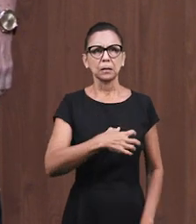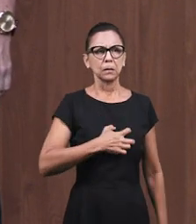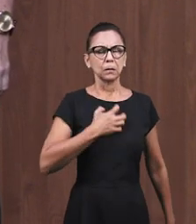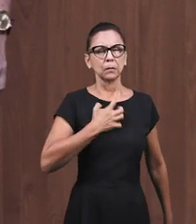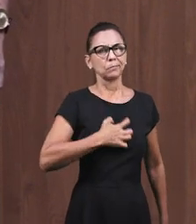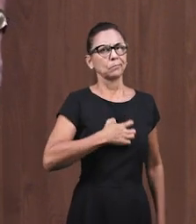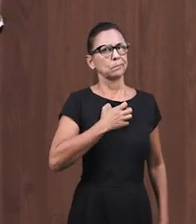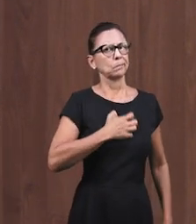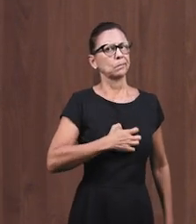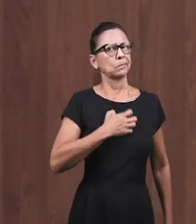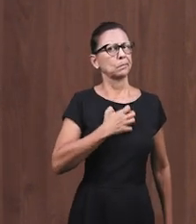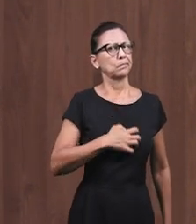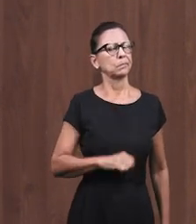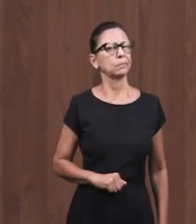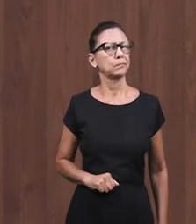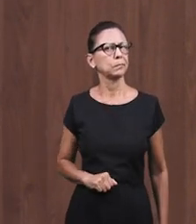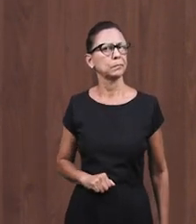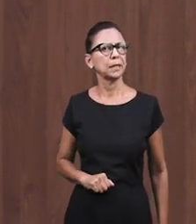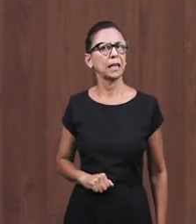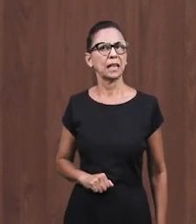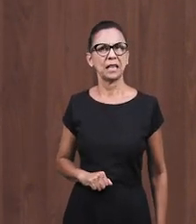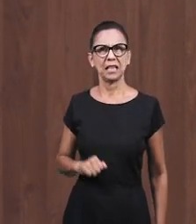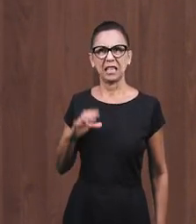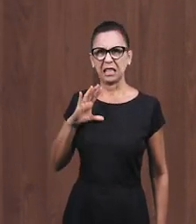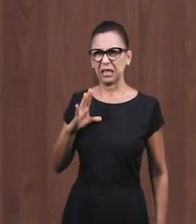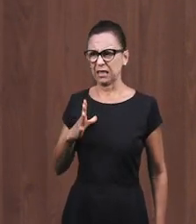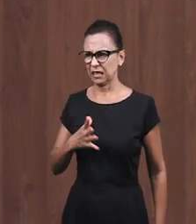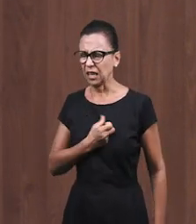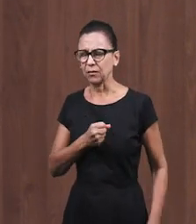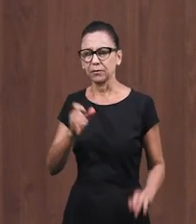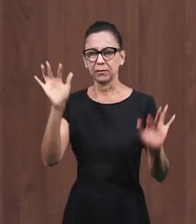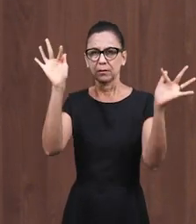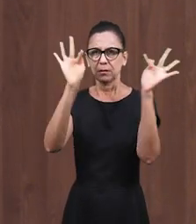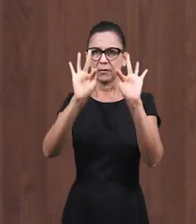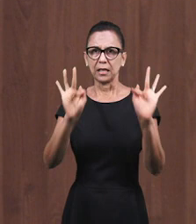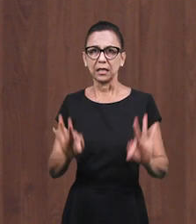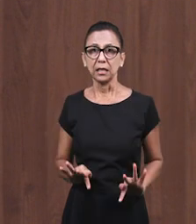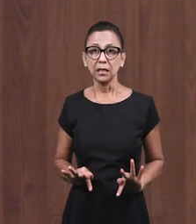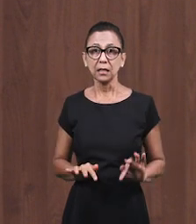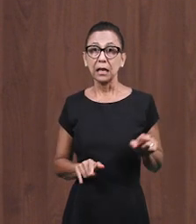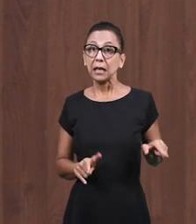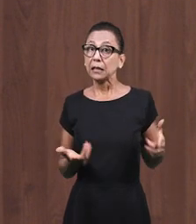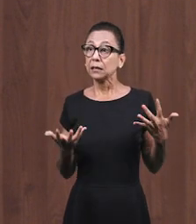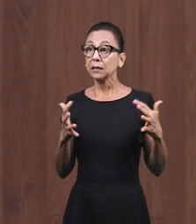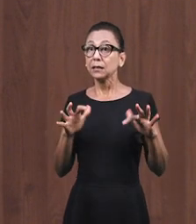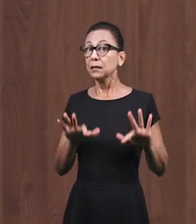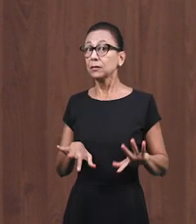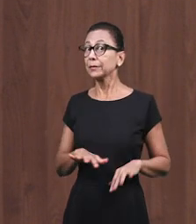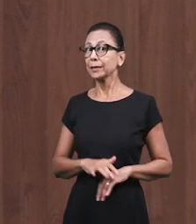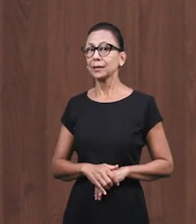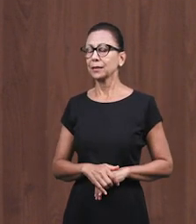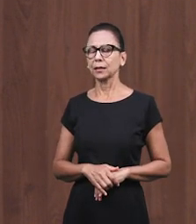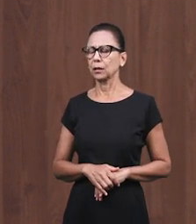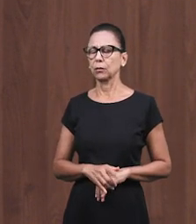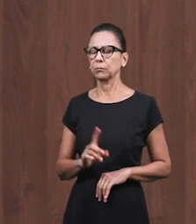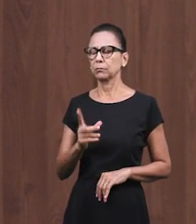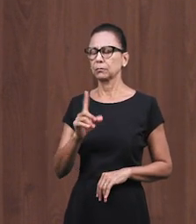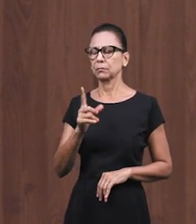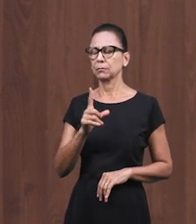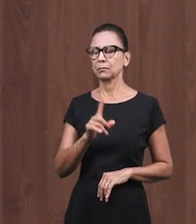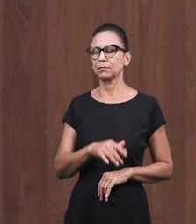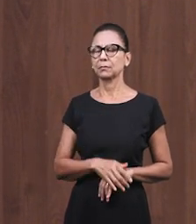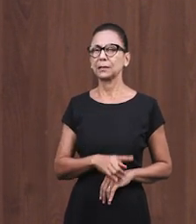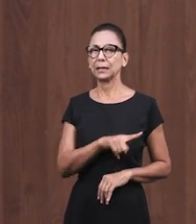quer ver nós salvos, felizes, a presença do Senhor na nossa vida. Não.